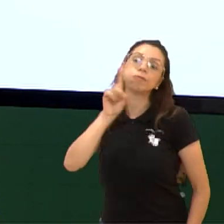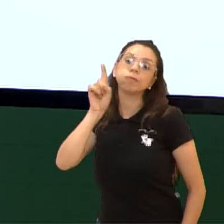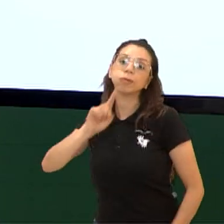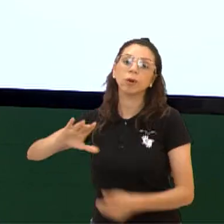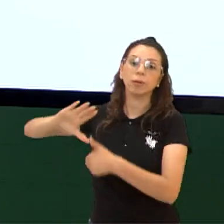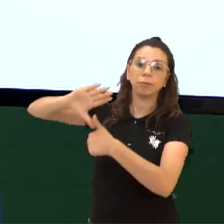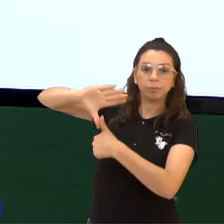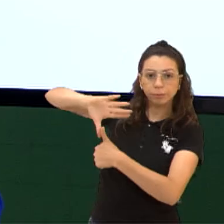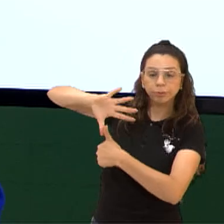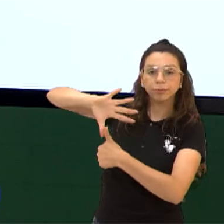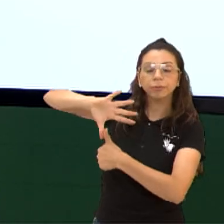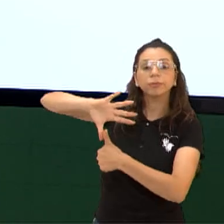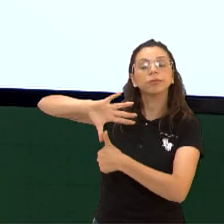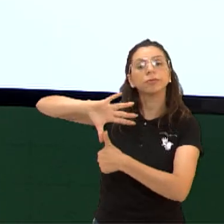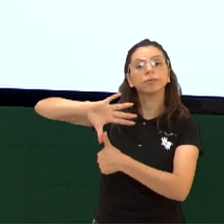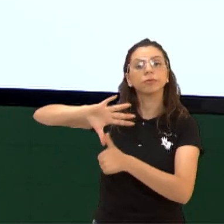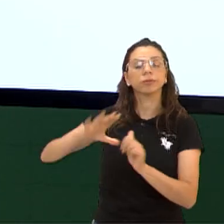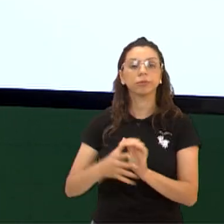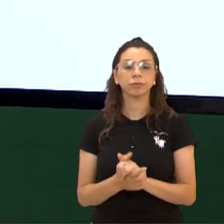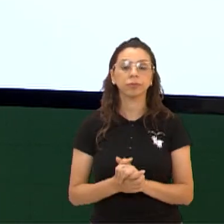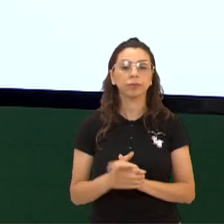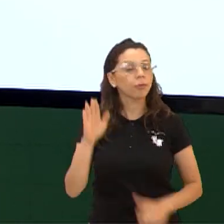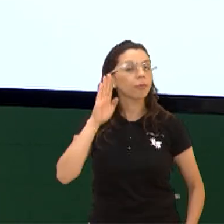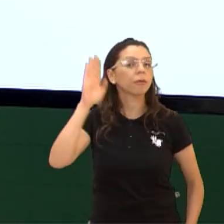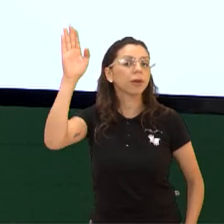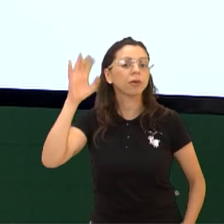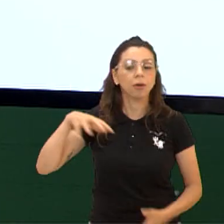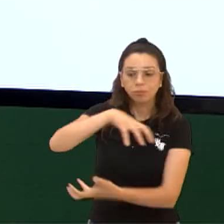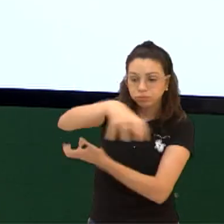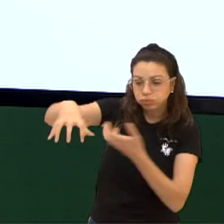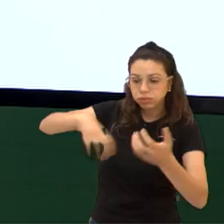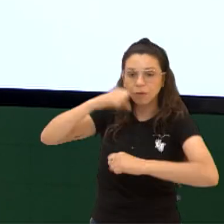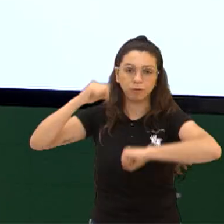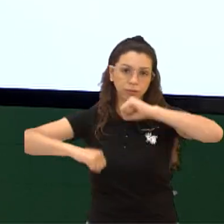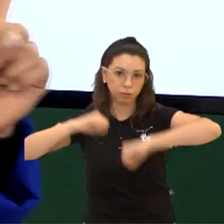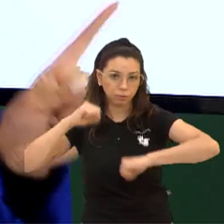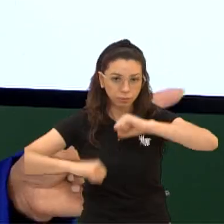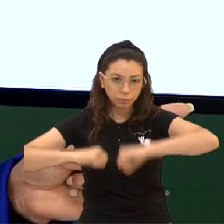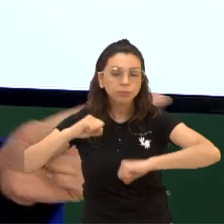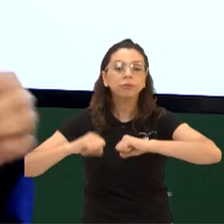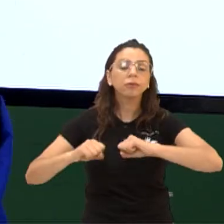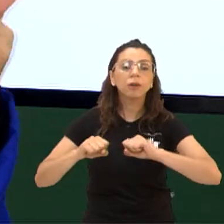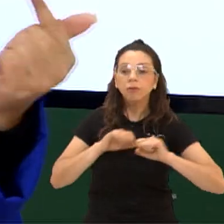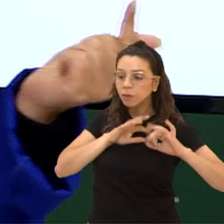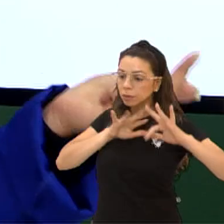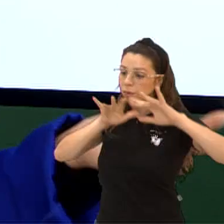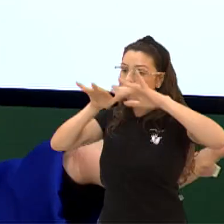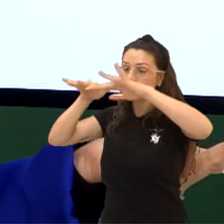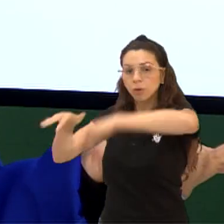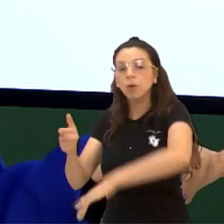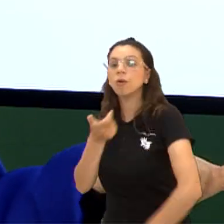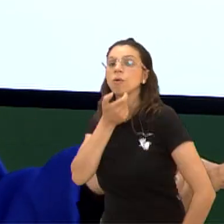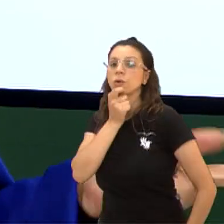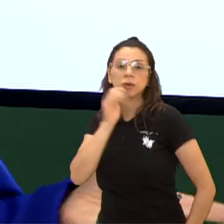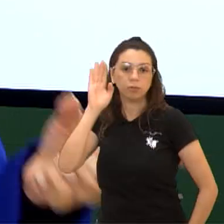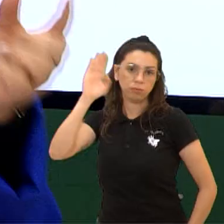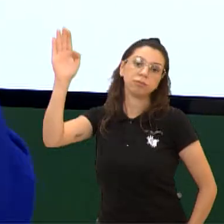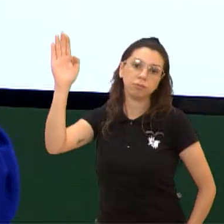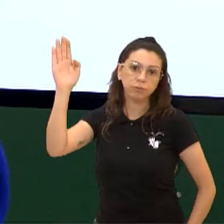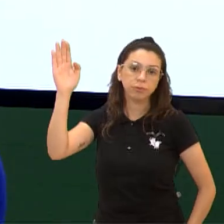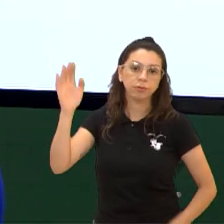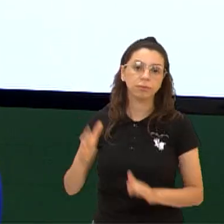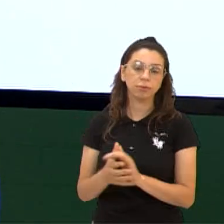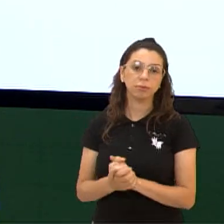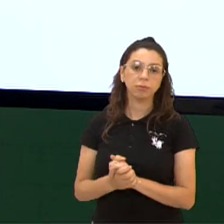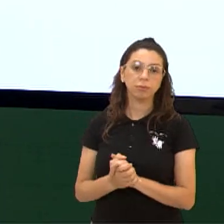Unidos, em que, principalmente com a Revolução Industrial, foram-se para lá, principalmente os ingleses, não é, professora?